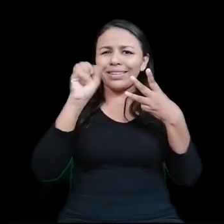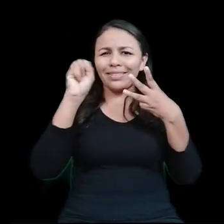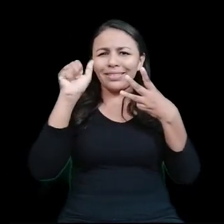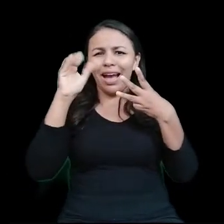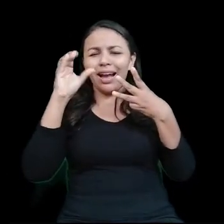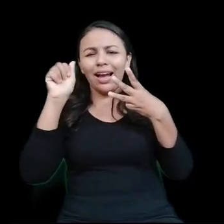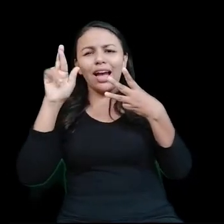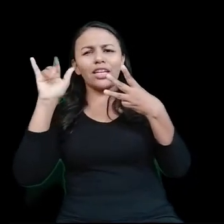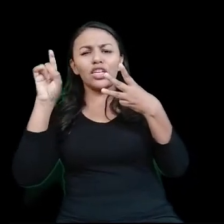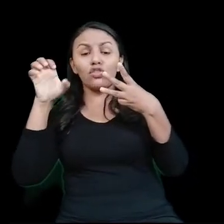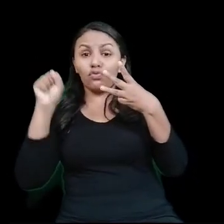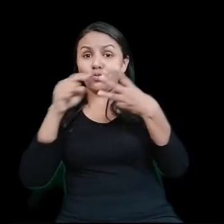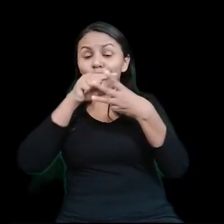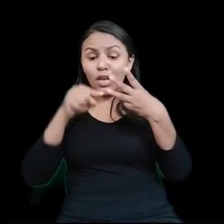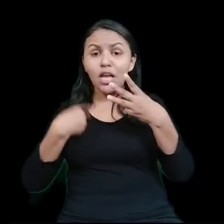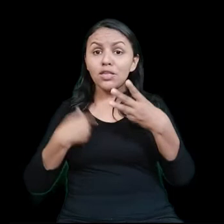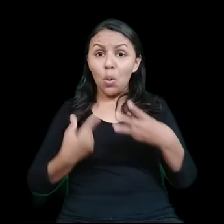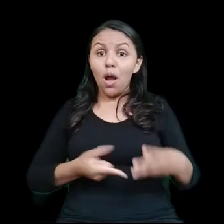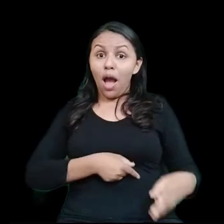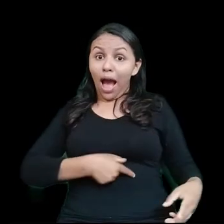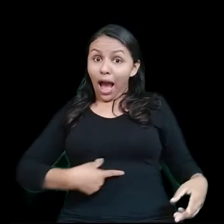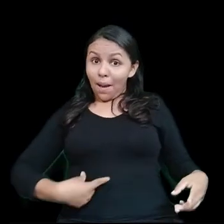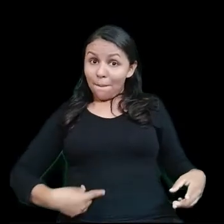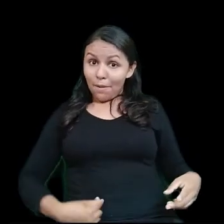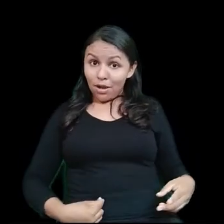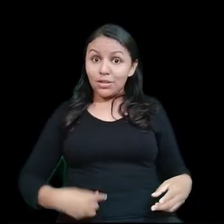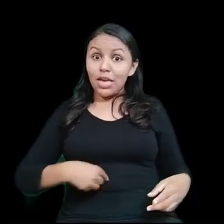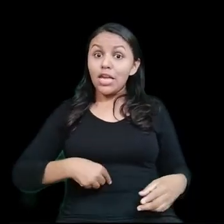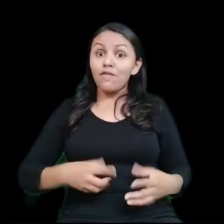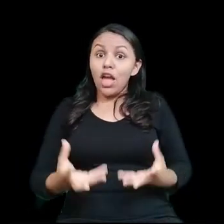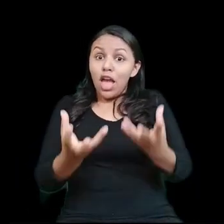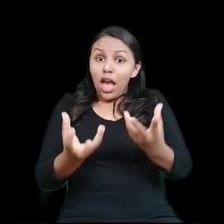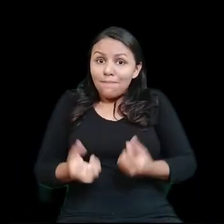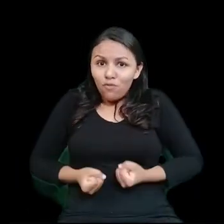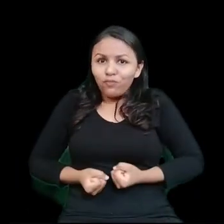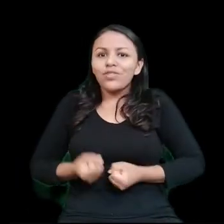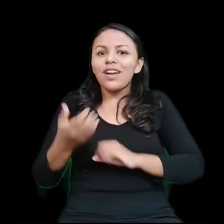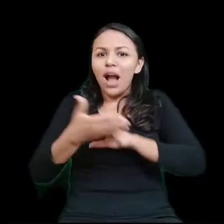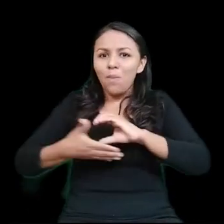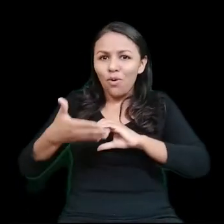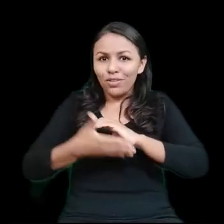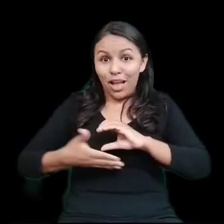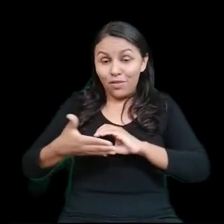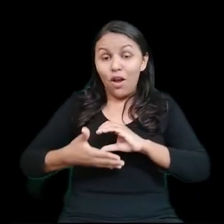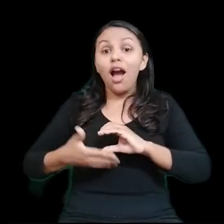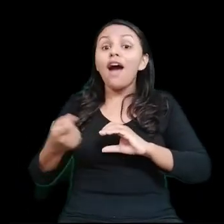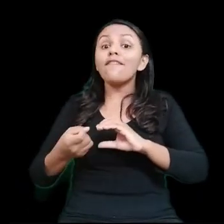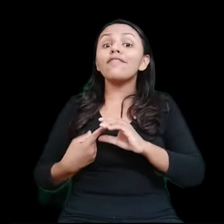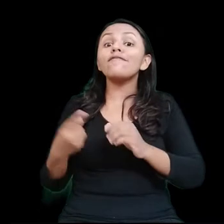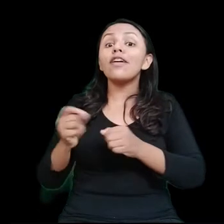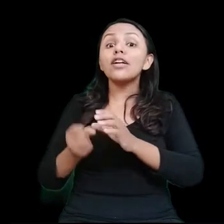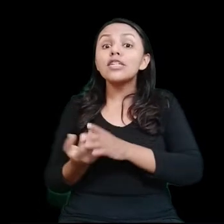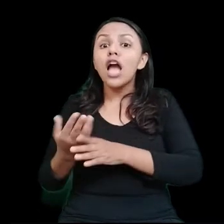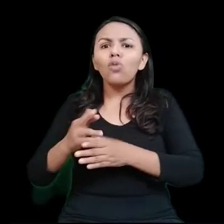fazer com que a absorção desses carboidratos, após realizada, nós vamos ter a produção aqui